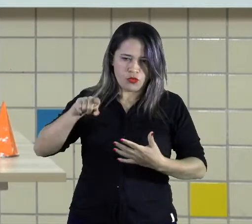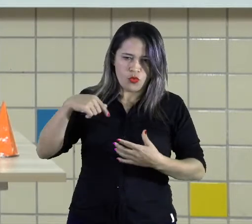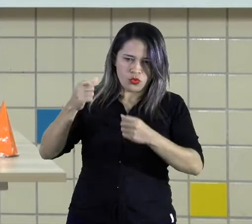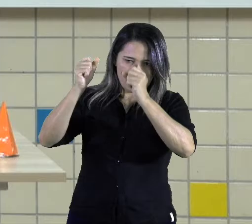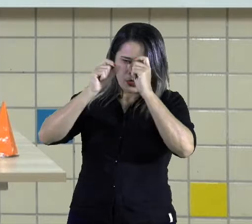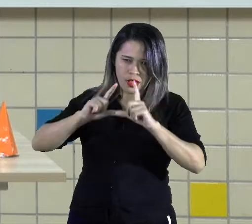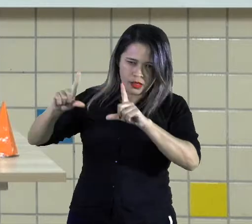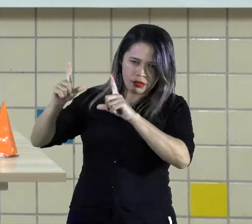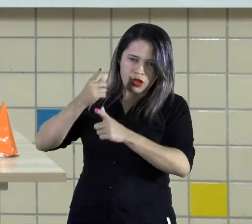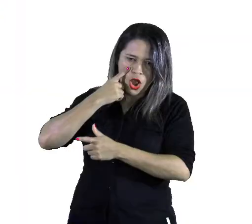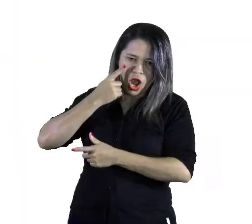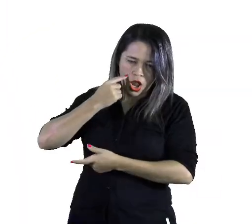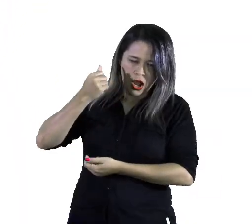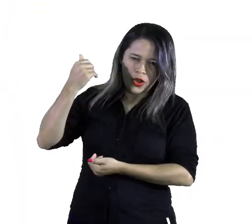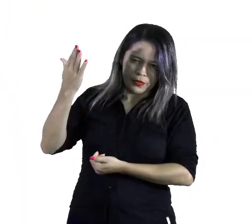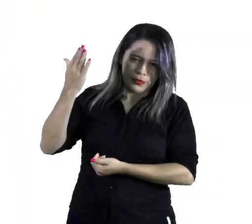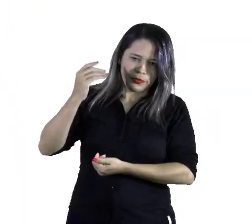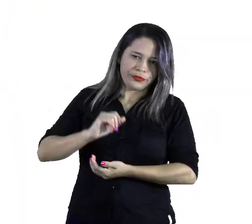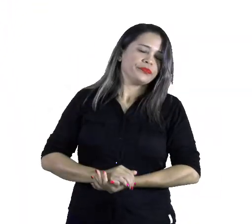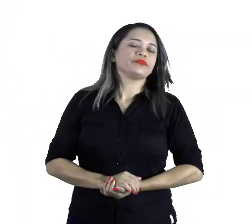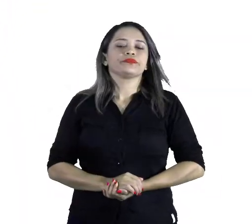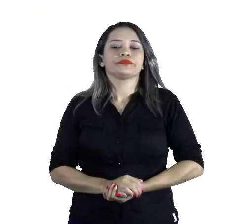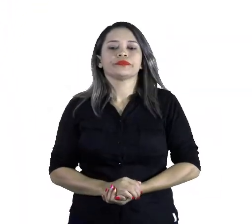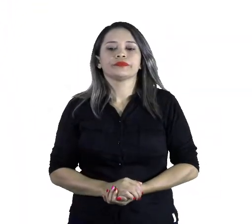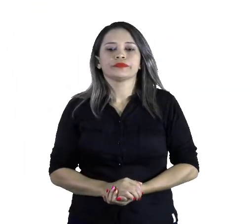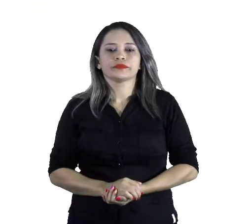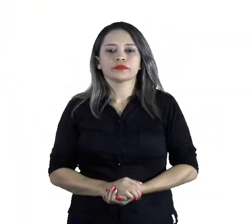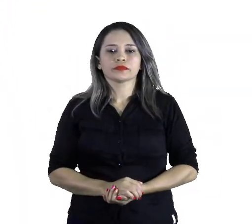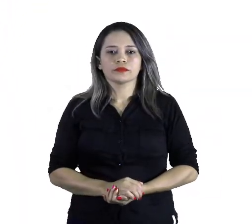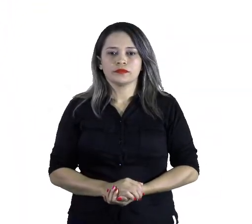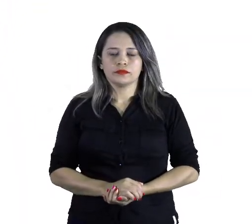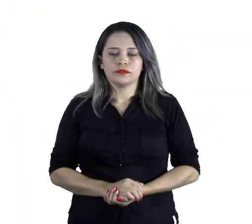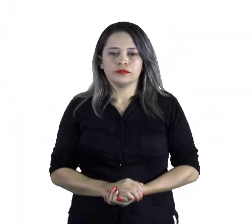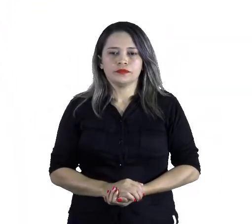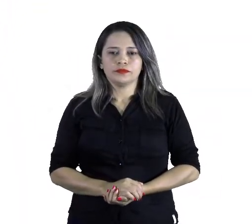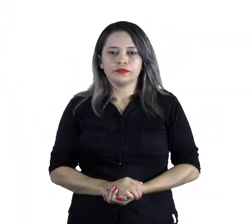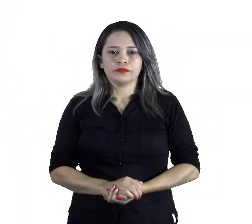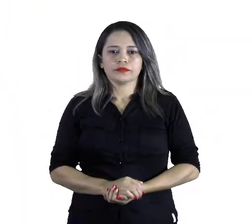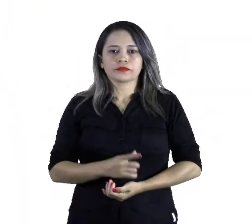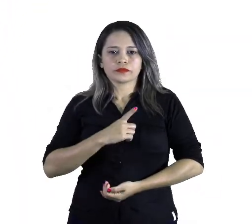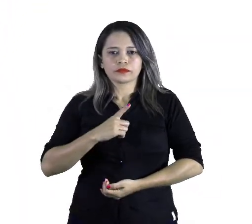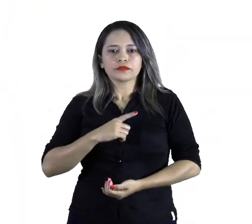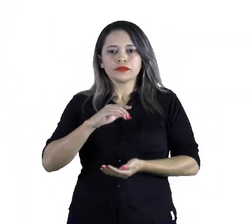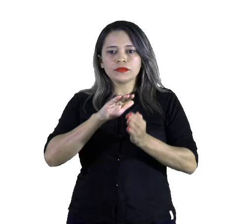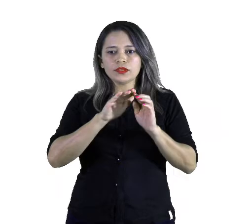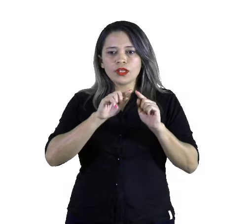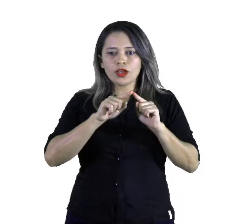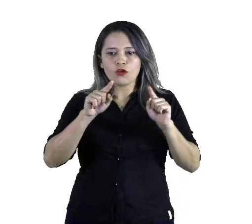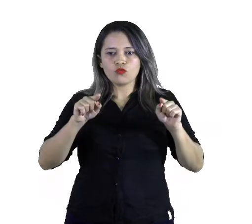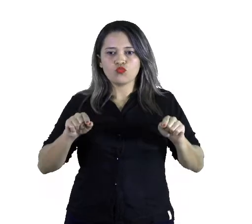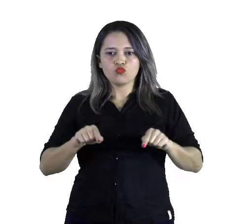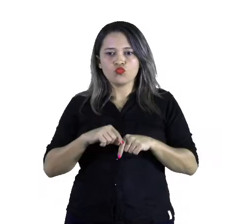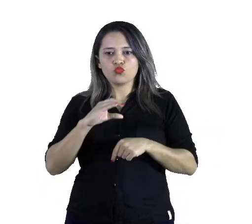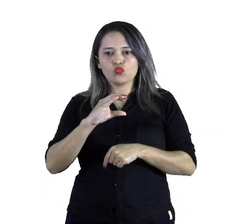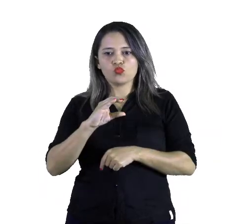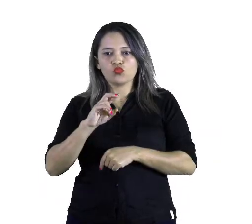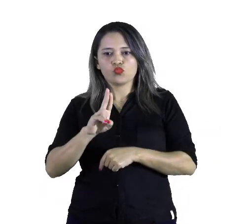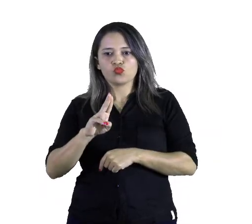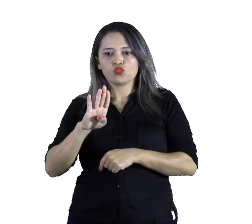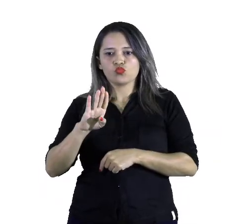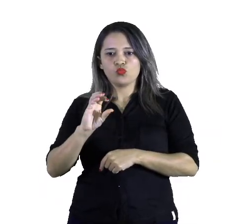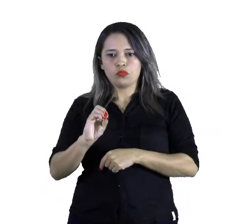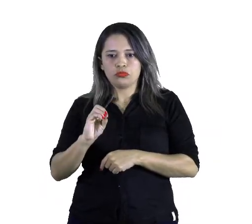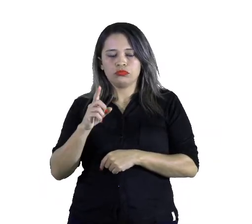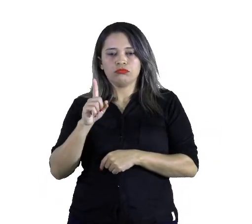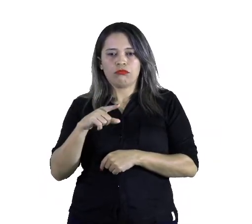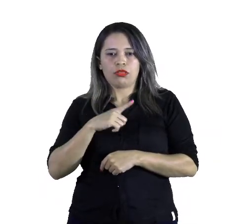slide. Dá uma olhadinha aí no slide para vocês visualizarem melhor. Olha lá. Tem um cubo, né? E esse cubo você pode perceber que